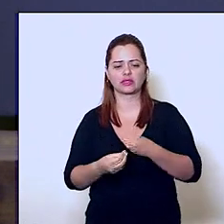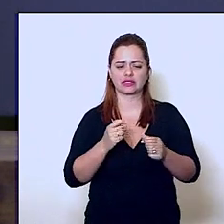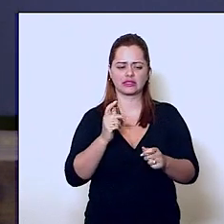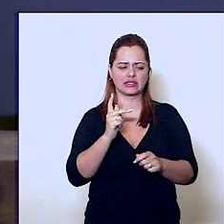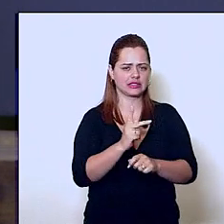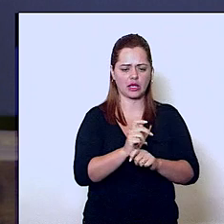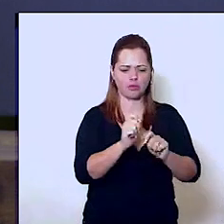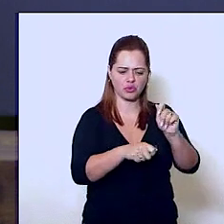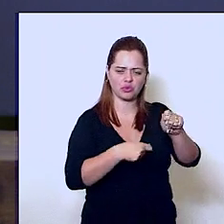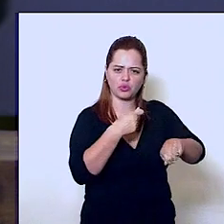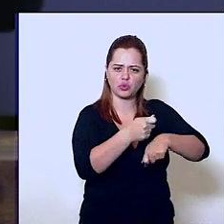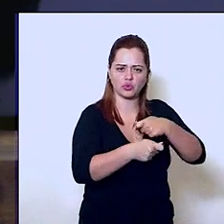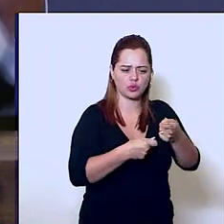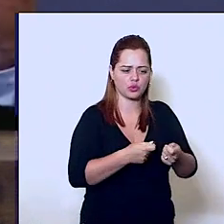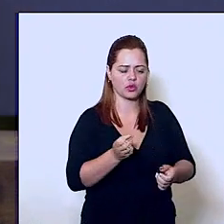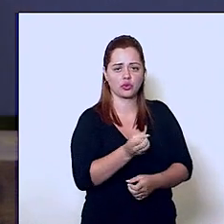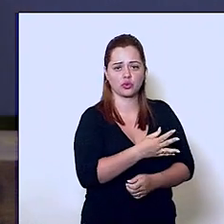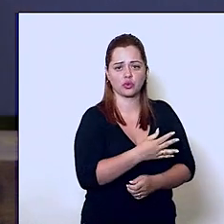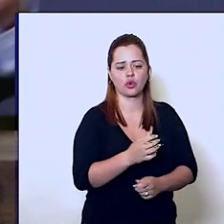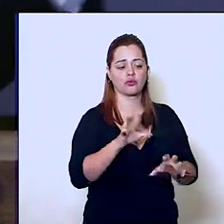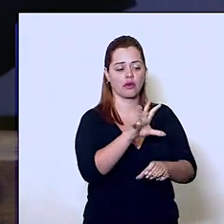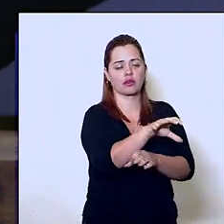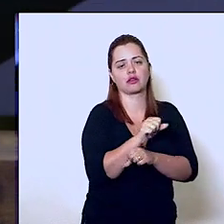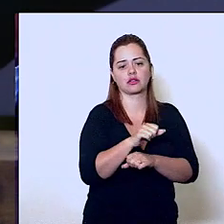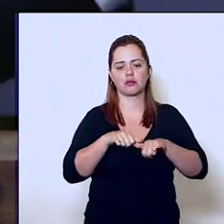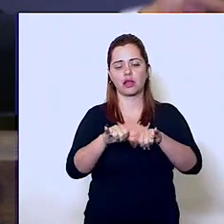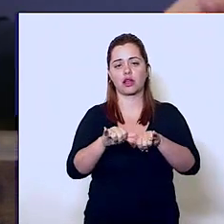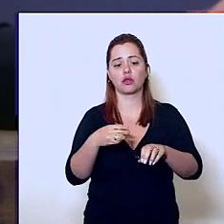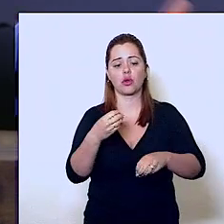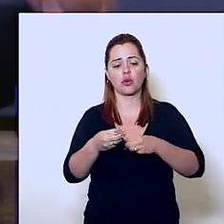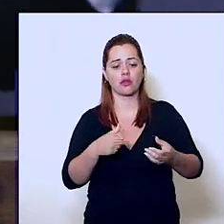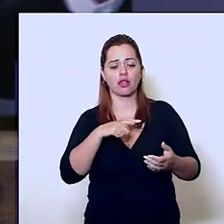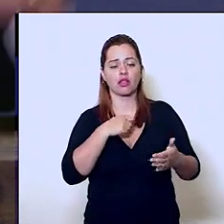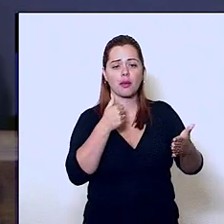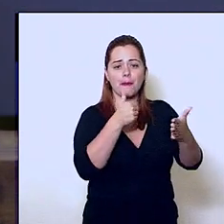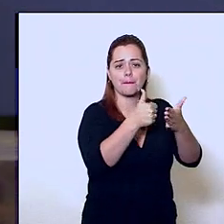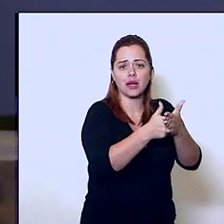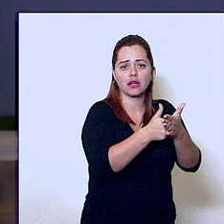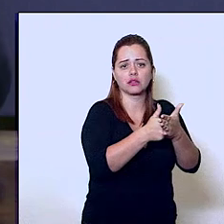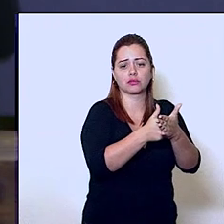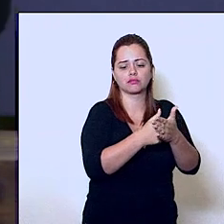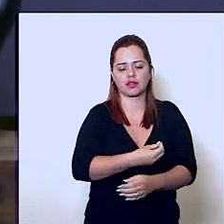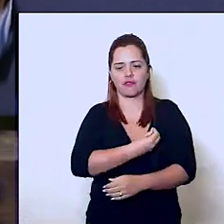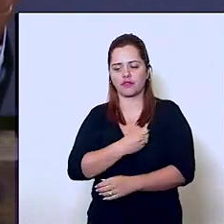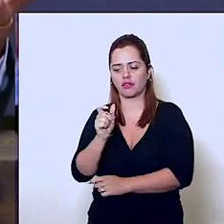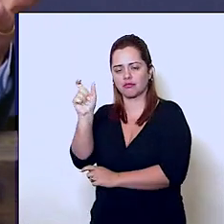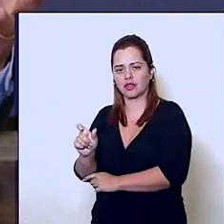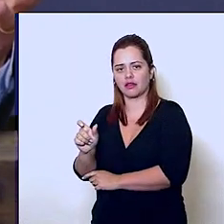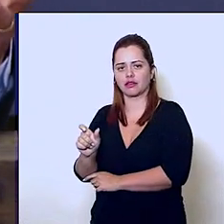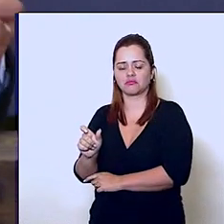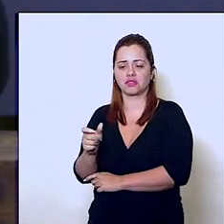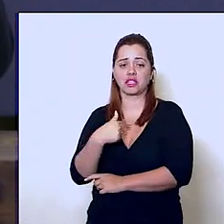alcançar novos mercados e como isso tem impacto, né, na vida até daquele cidadão mais simples que sequer, né, sabe o que é que significa